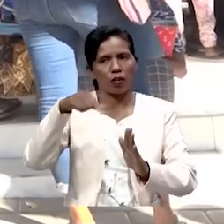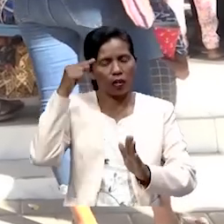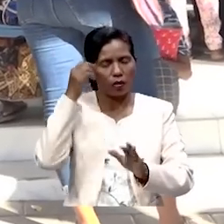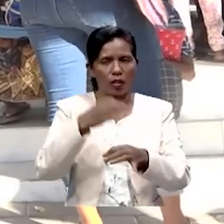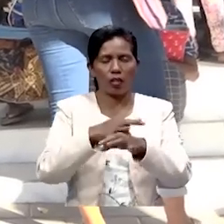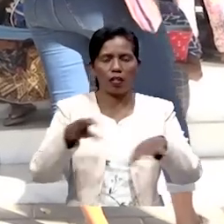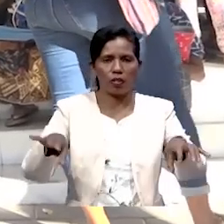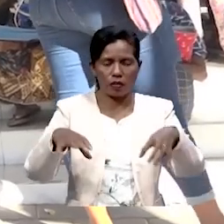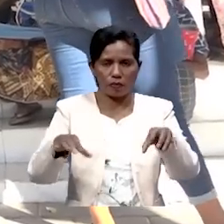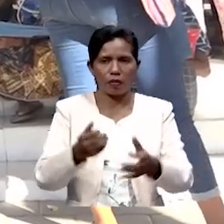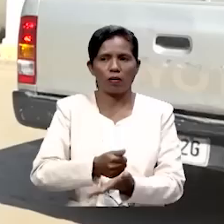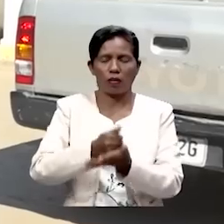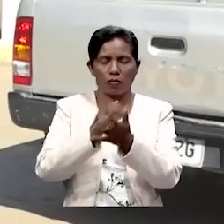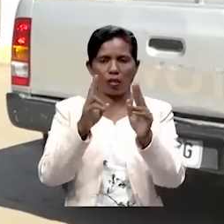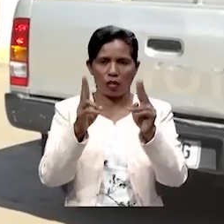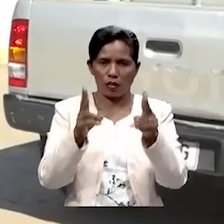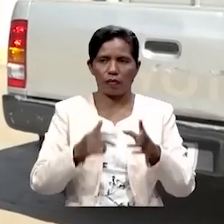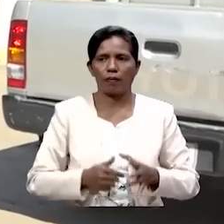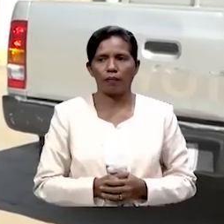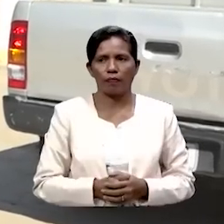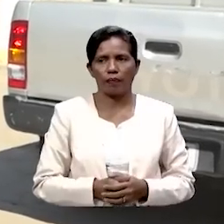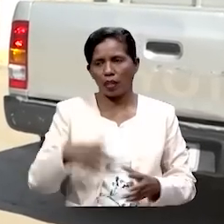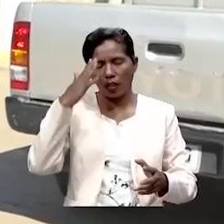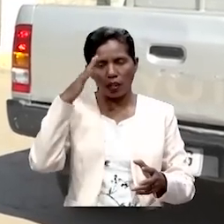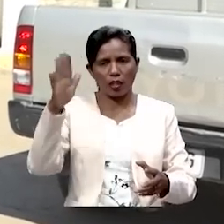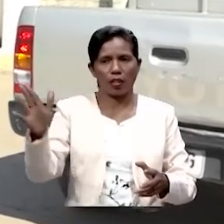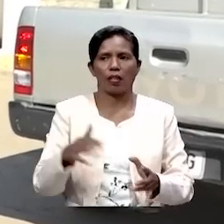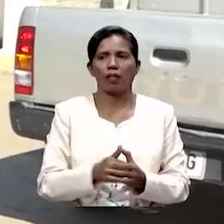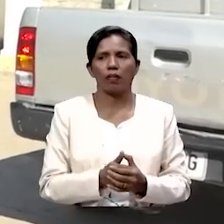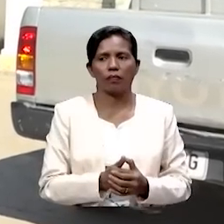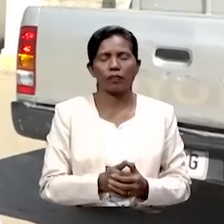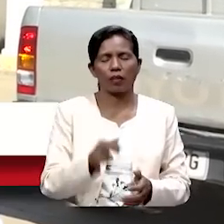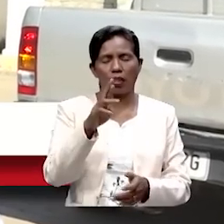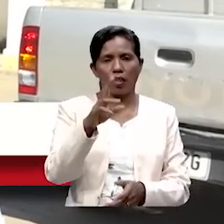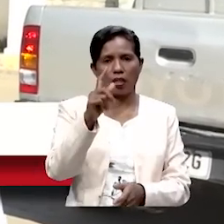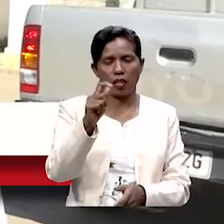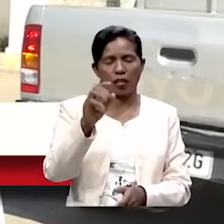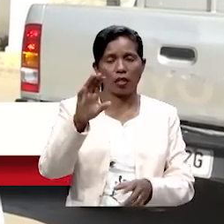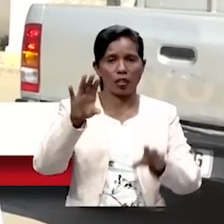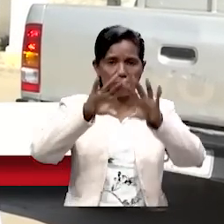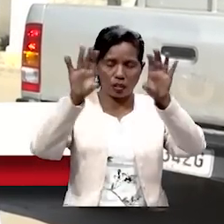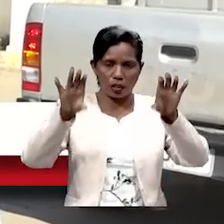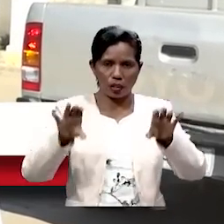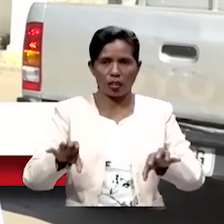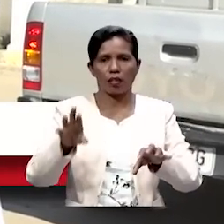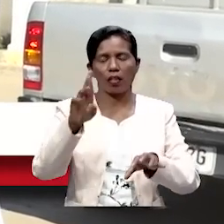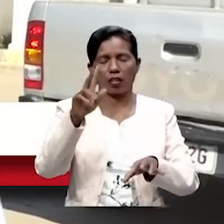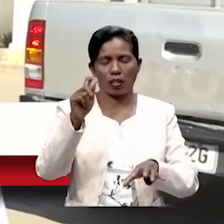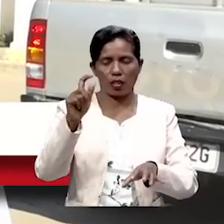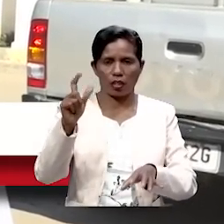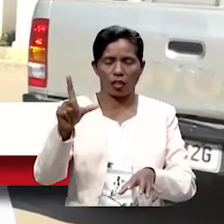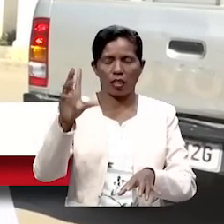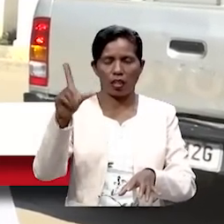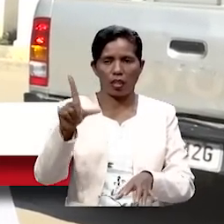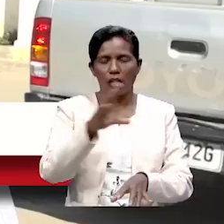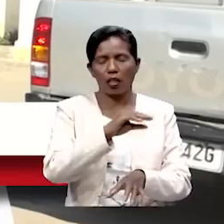hadia sistema atendimento. La tan buat tidak be urus RDTL ho BI kala presi lor-lor lah ne kantor